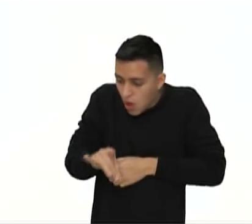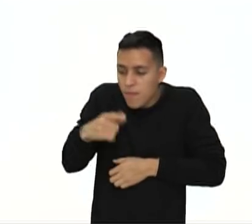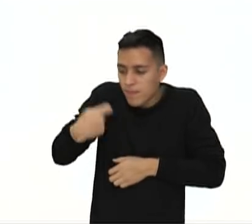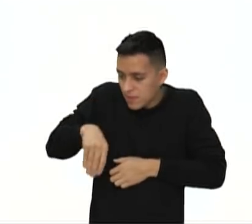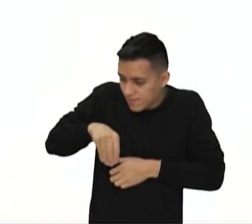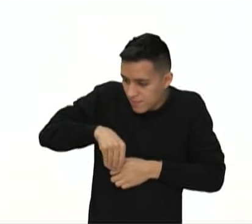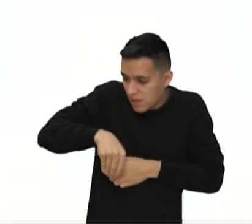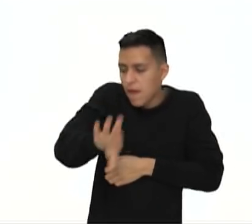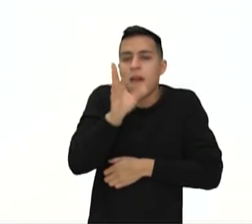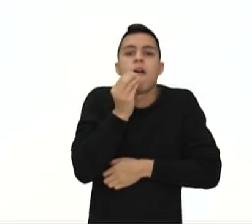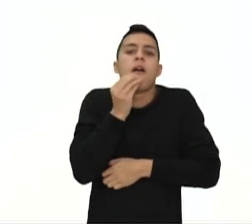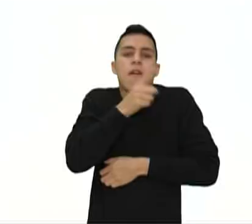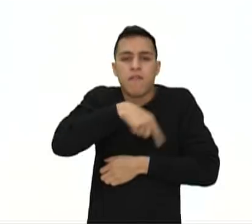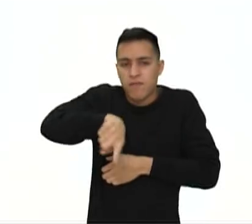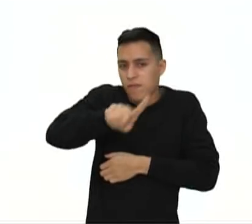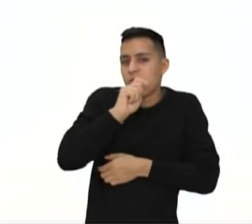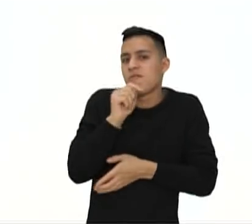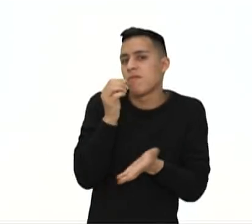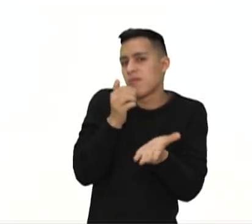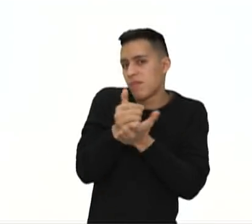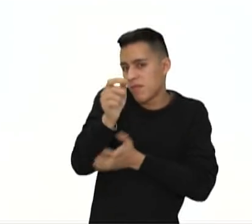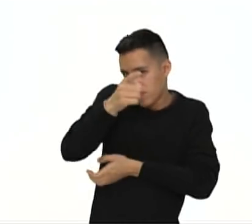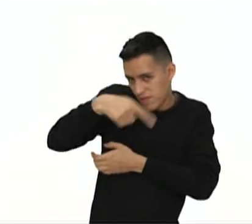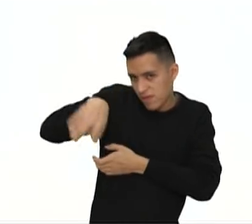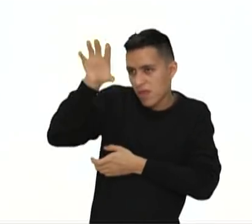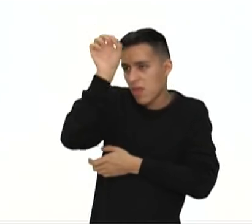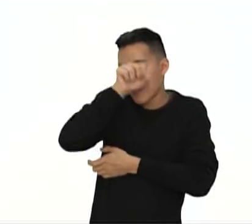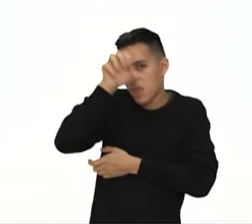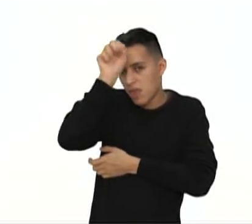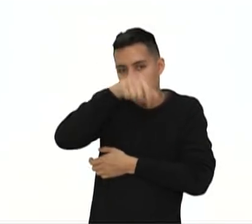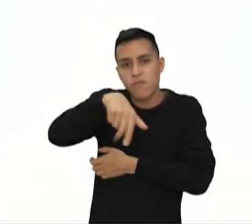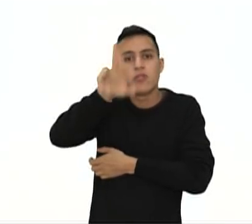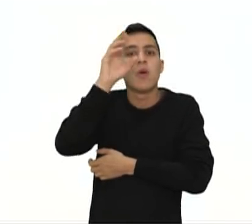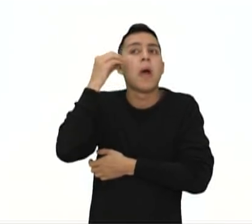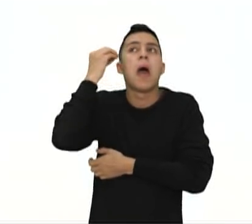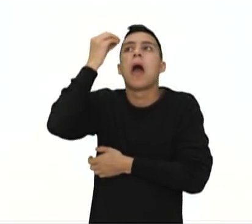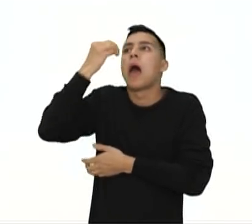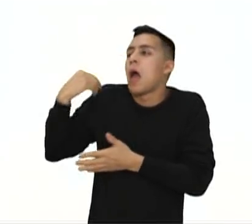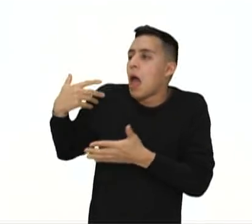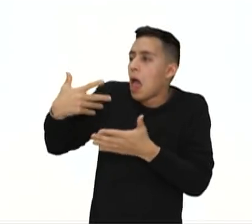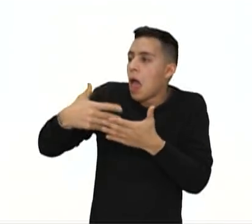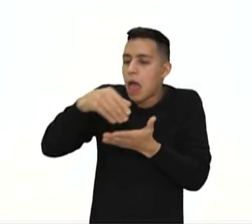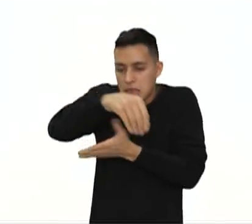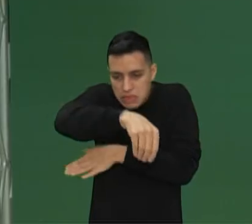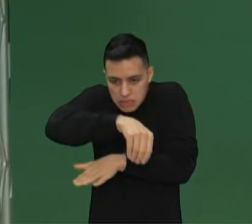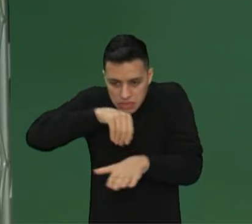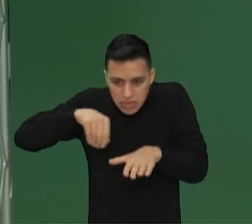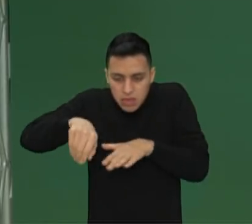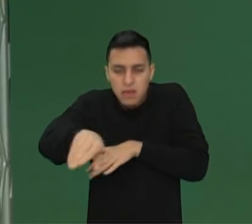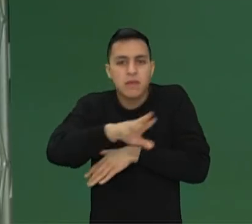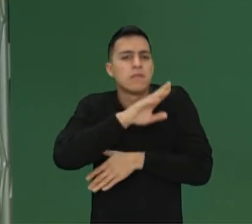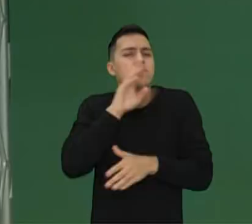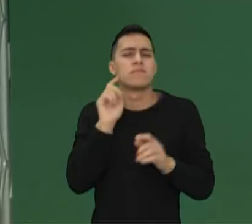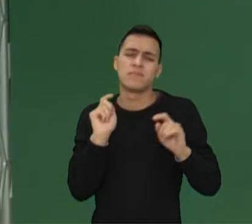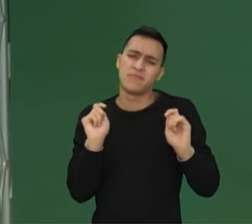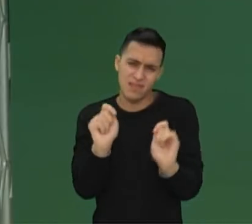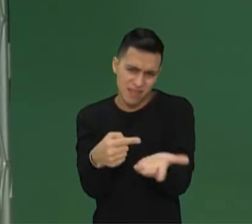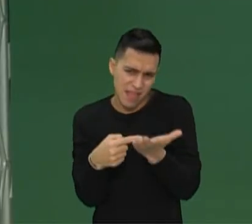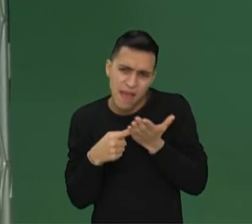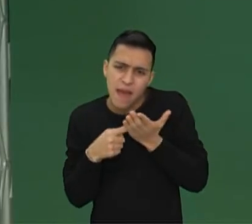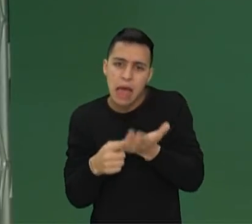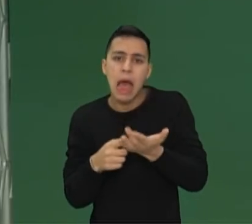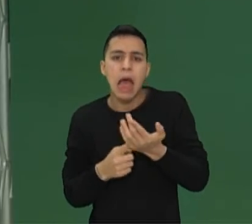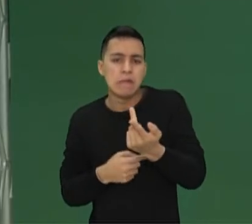ela. Claro, assim, que você está iniciando, você está aprendendo, você nunca teve uma vivência com o xadrez, vai num acordo ali, você